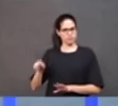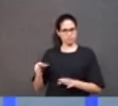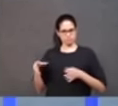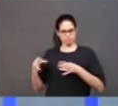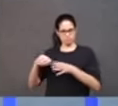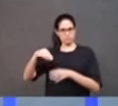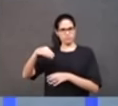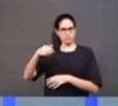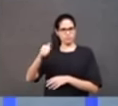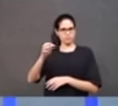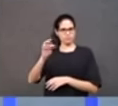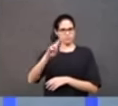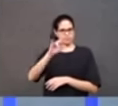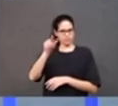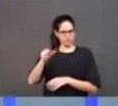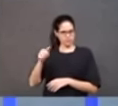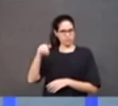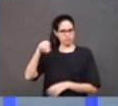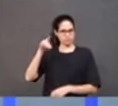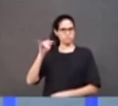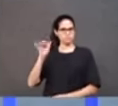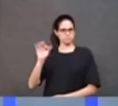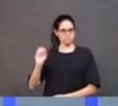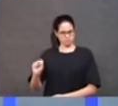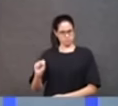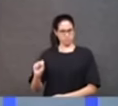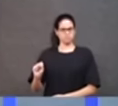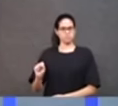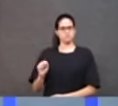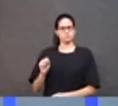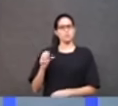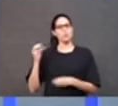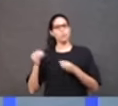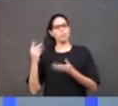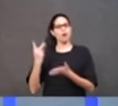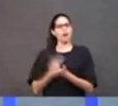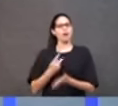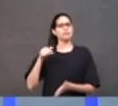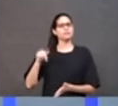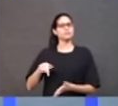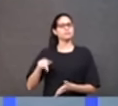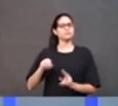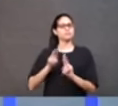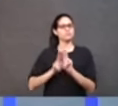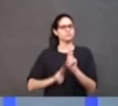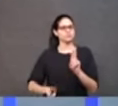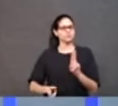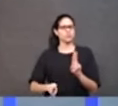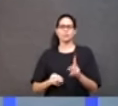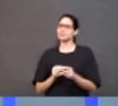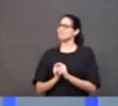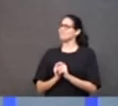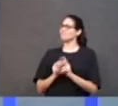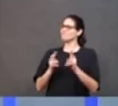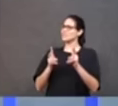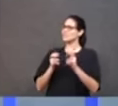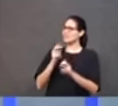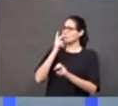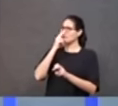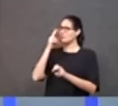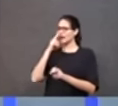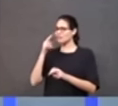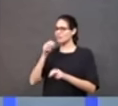nossa realidade universitária, nós temos observado que determinadas áreas não são bem vistas,